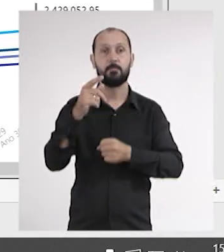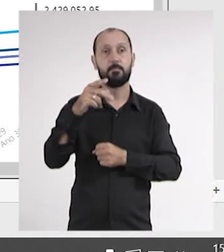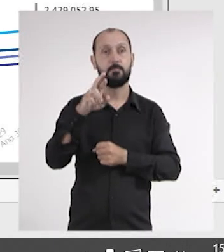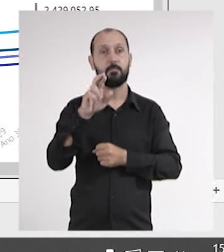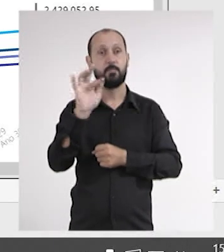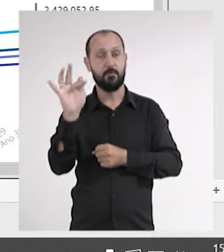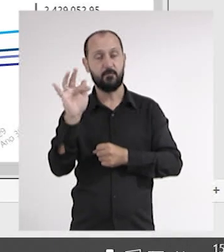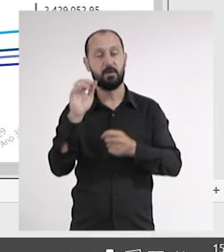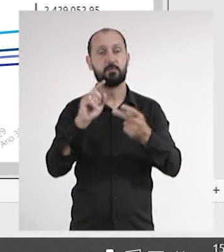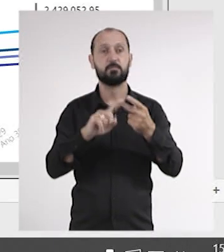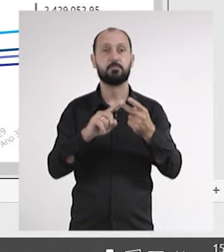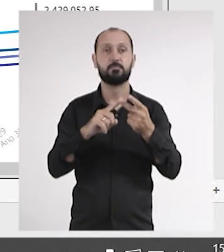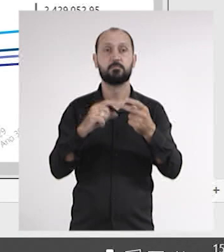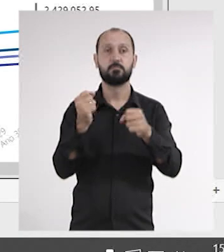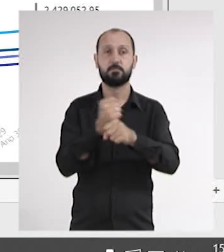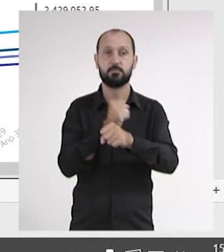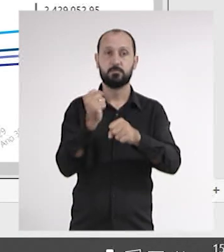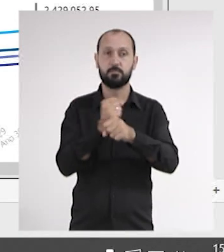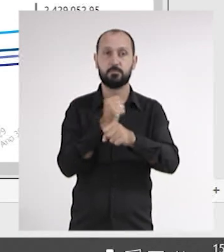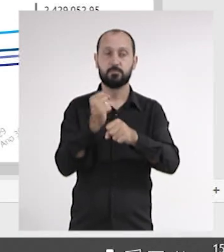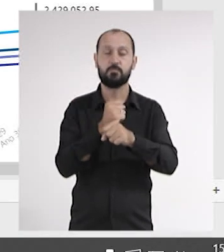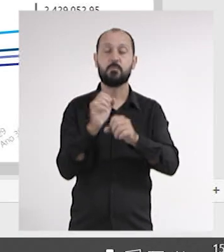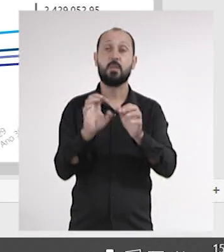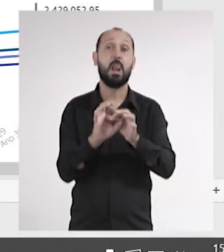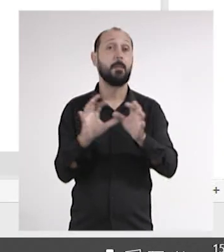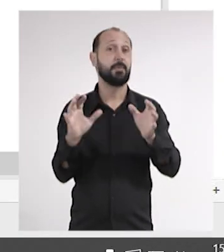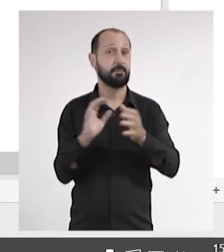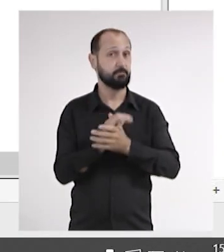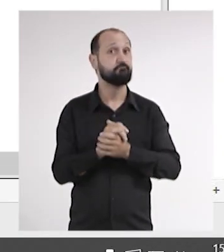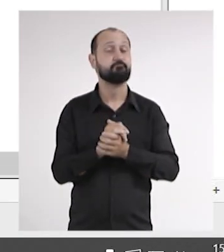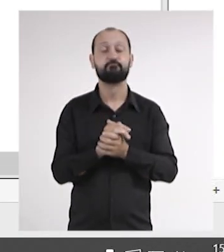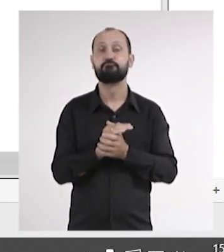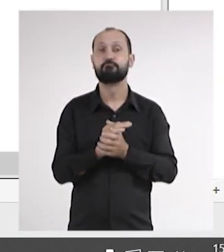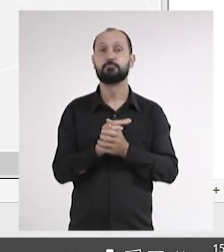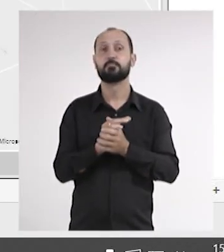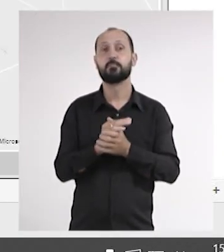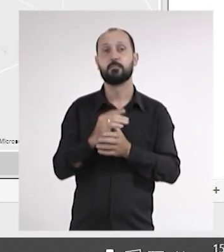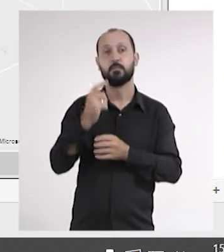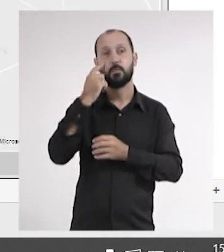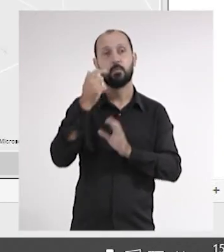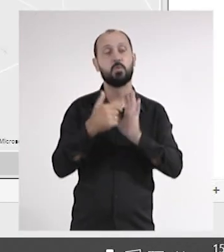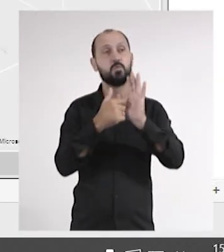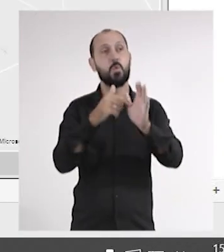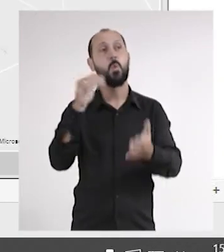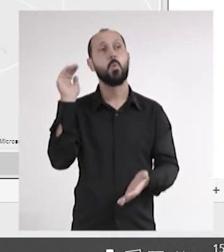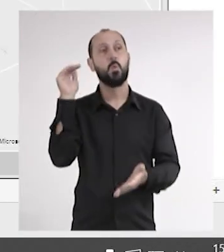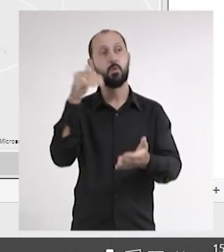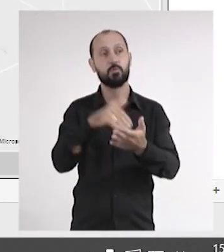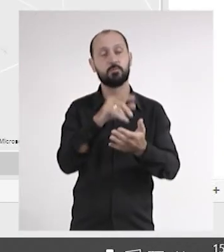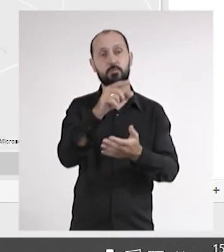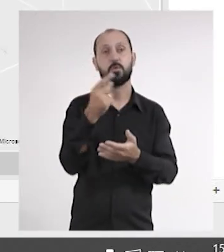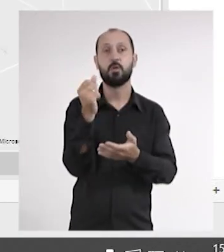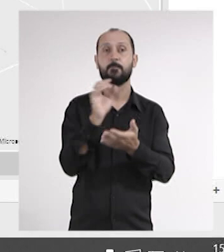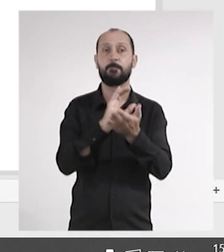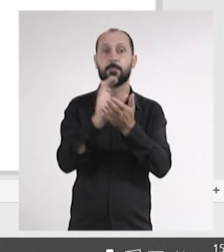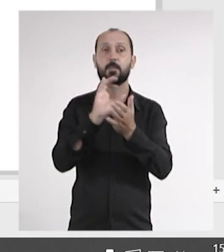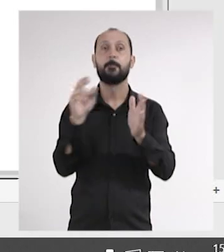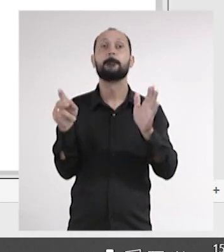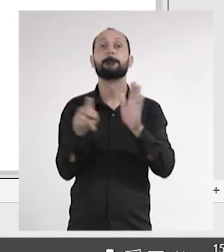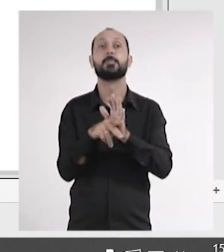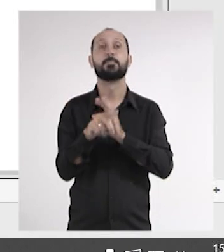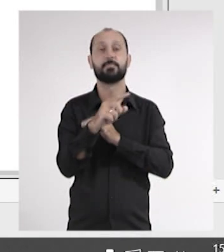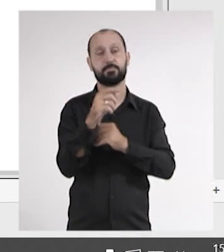né, edificações da concessão, e em destaque ali como última aba, os investimentos propriamente